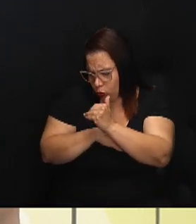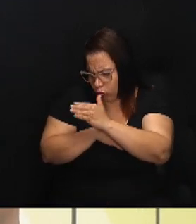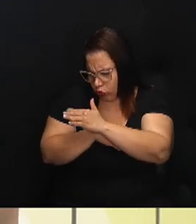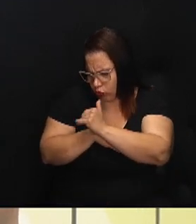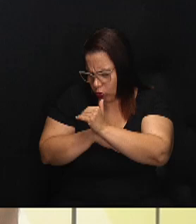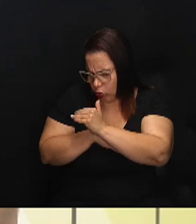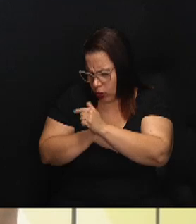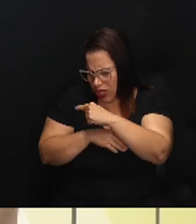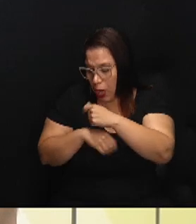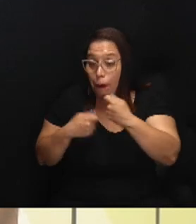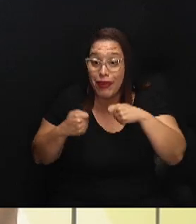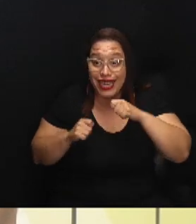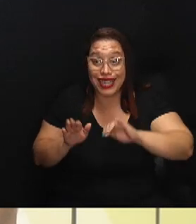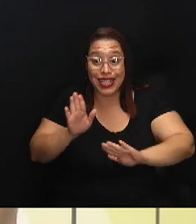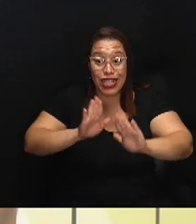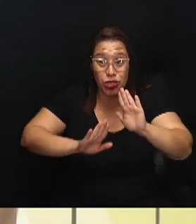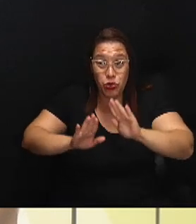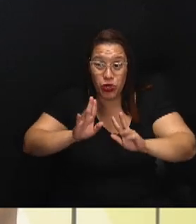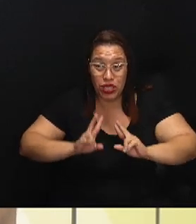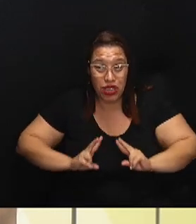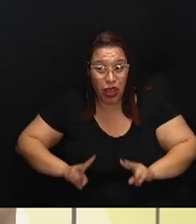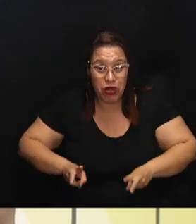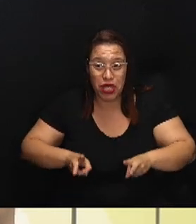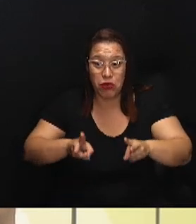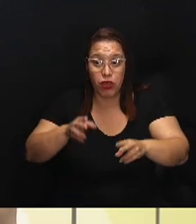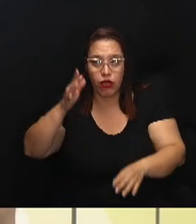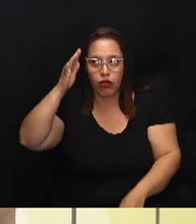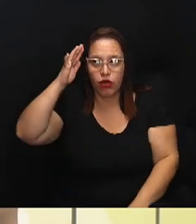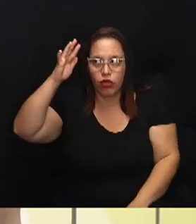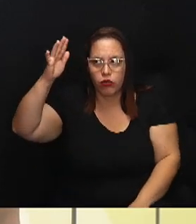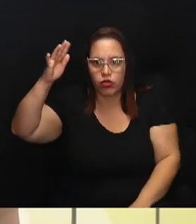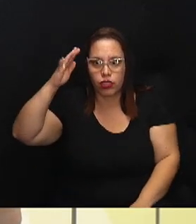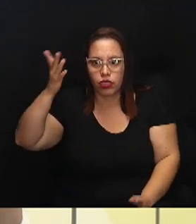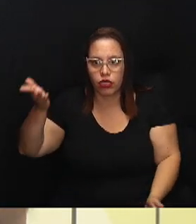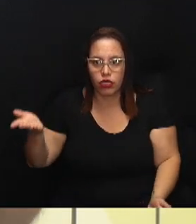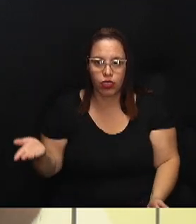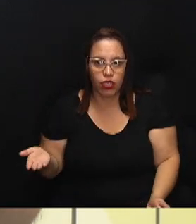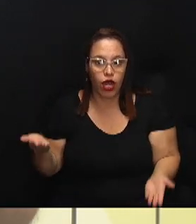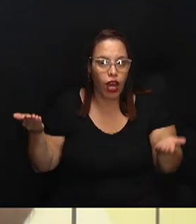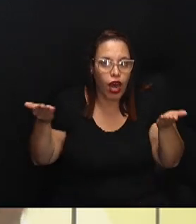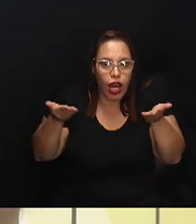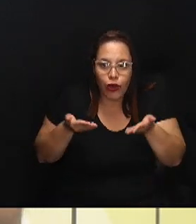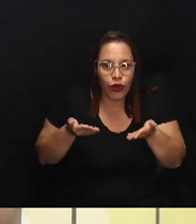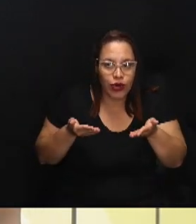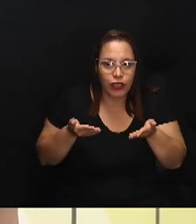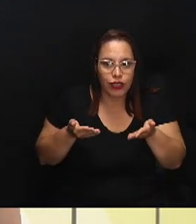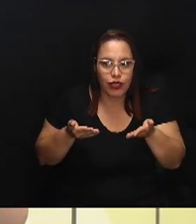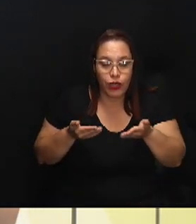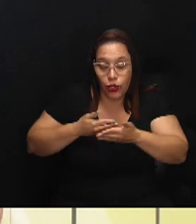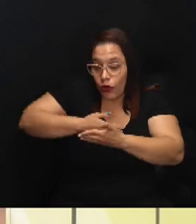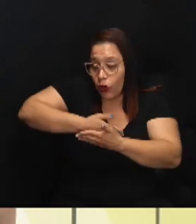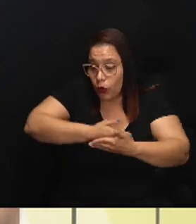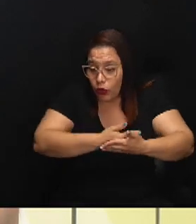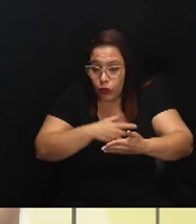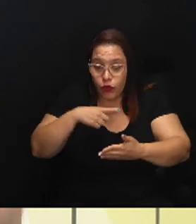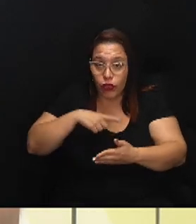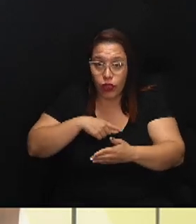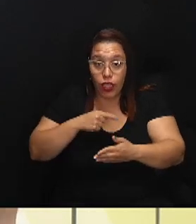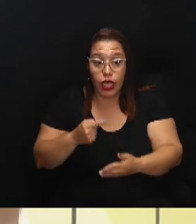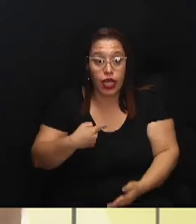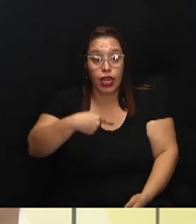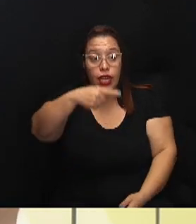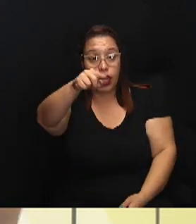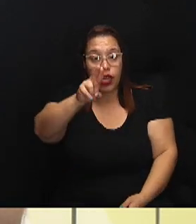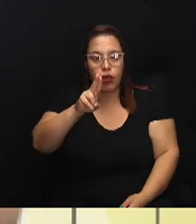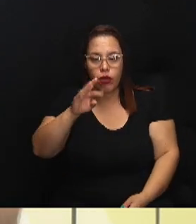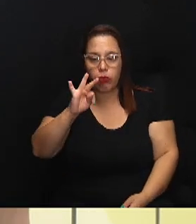que já precisa de cuidados intensivos. Você já imagina, né, numa situação dessas, um bebê que teve que ir para a UTI, né, então os